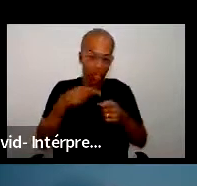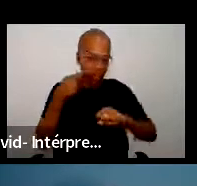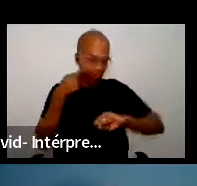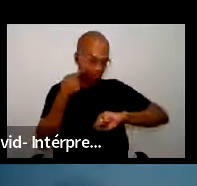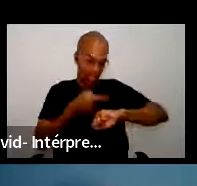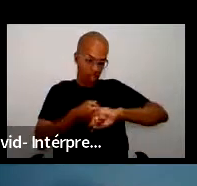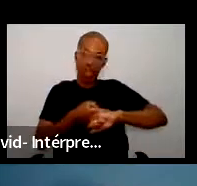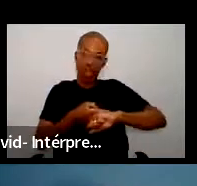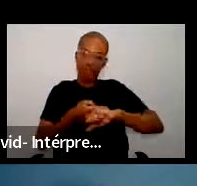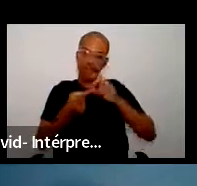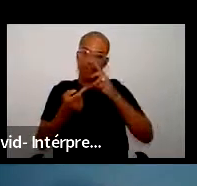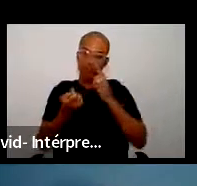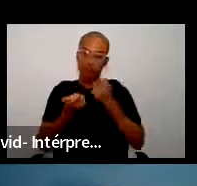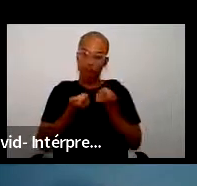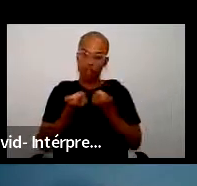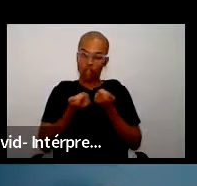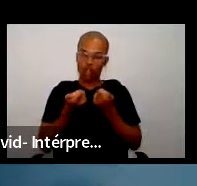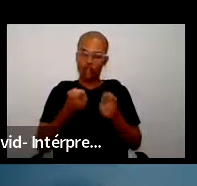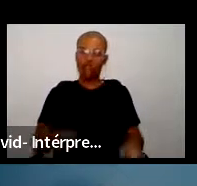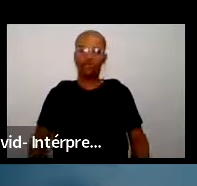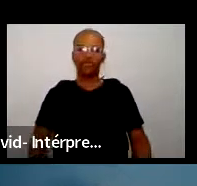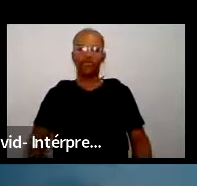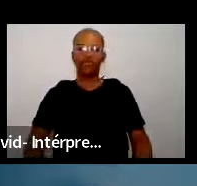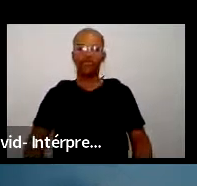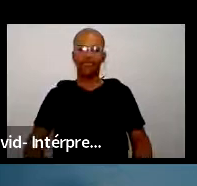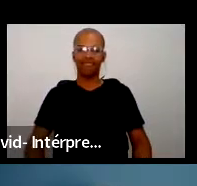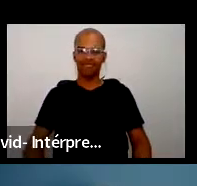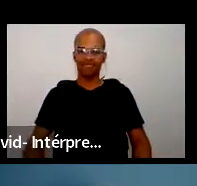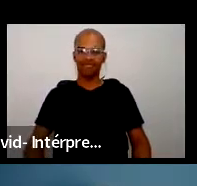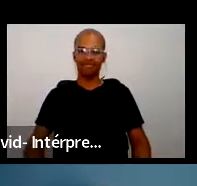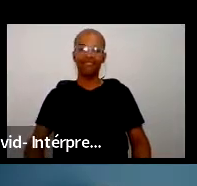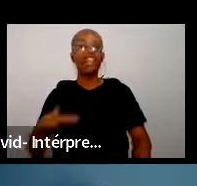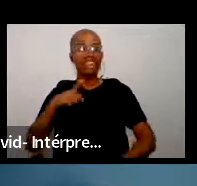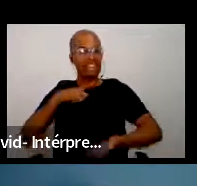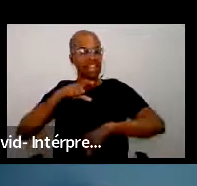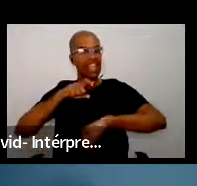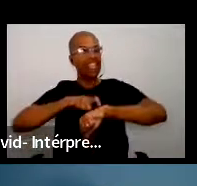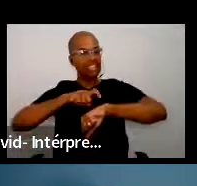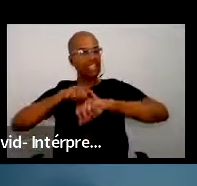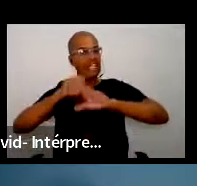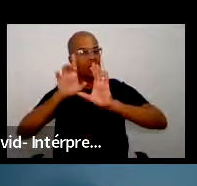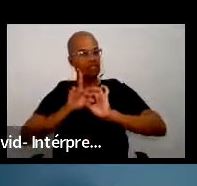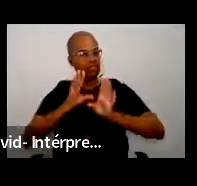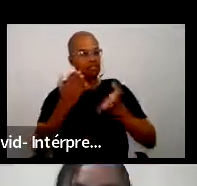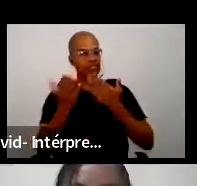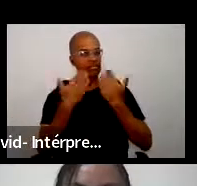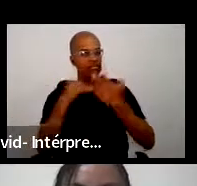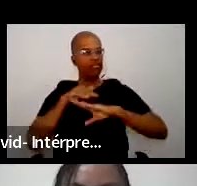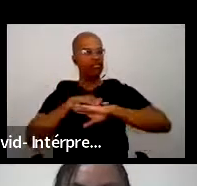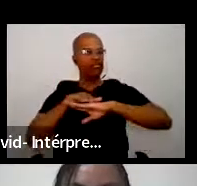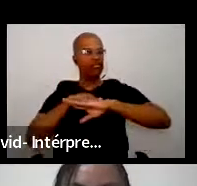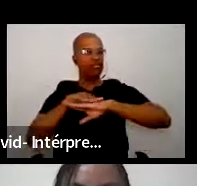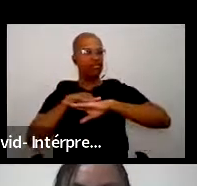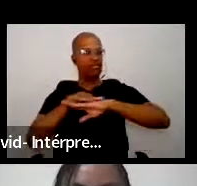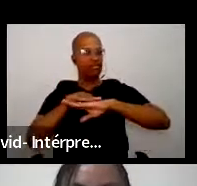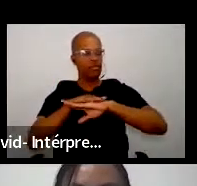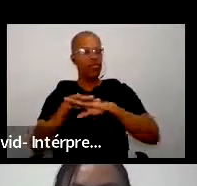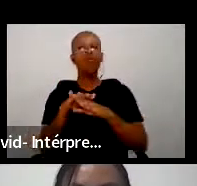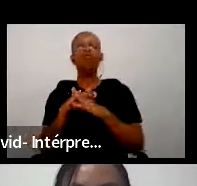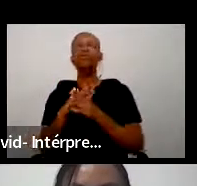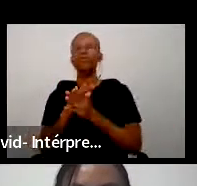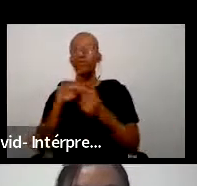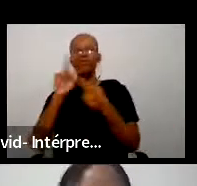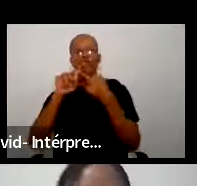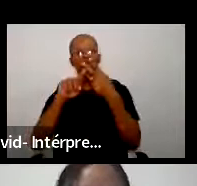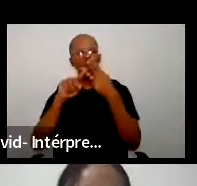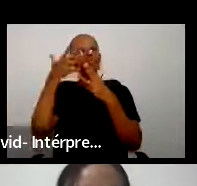hein? Vou controlar. Mas temos um tempinho aí para conversar um pouco com os nossos palestrantes.